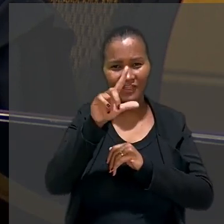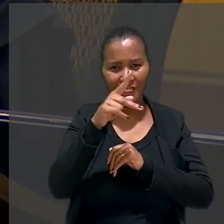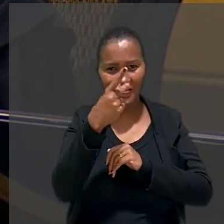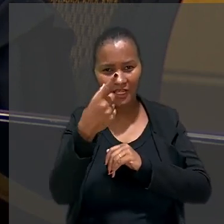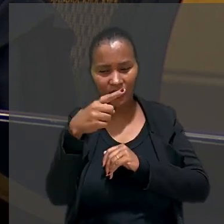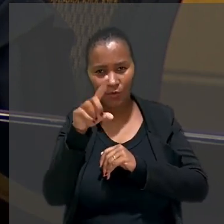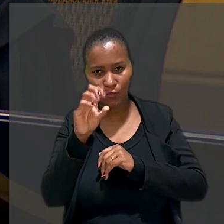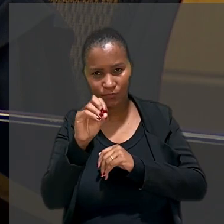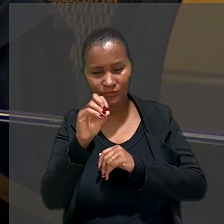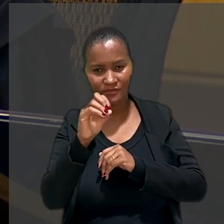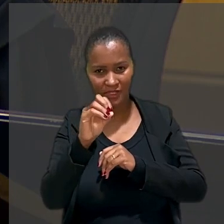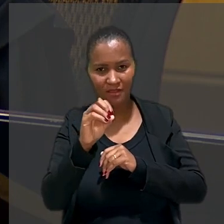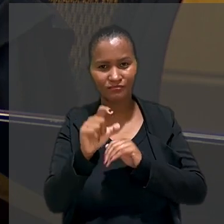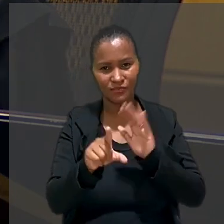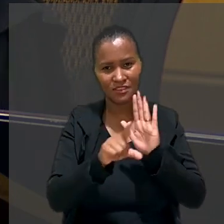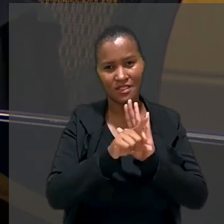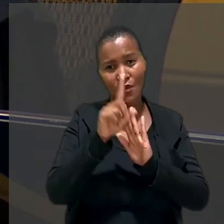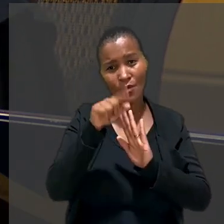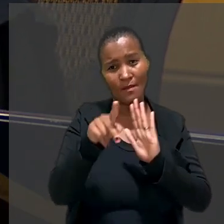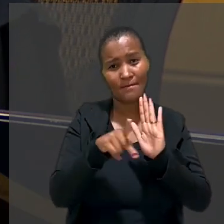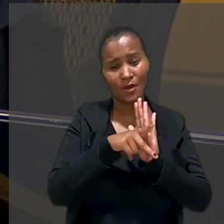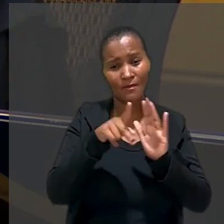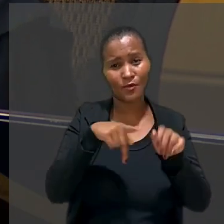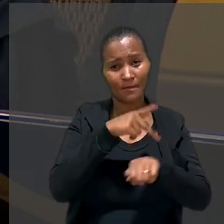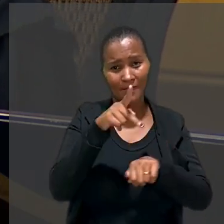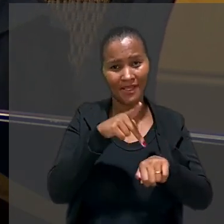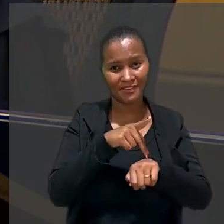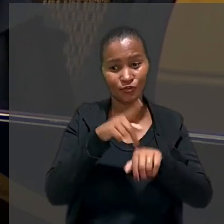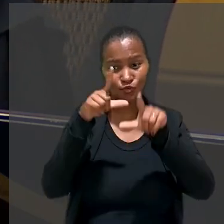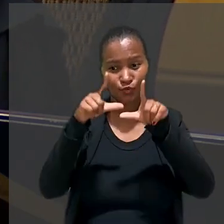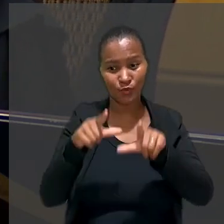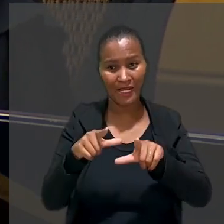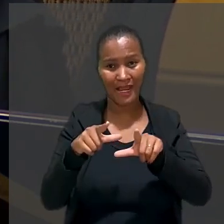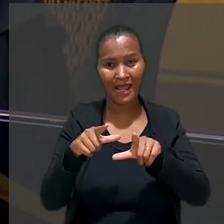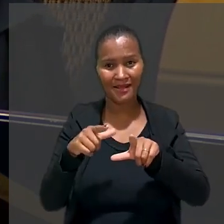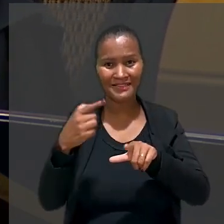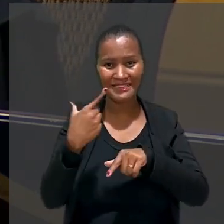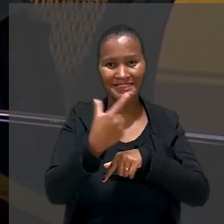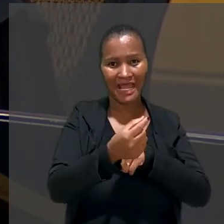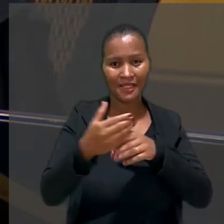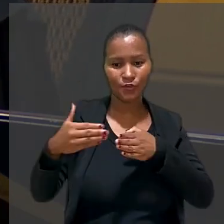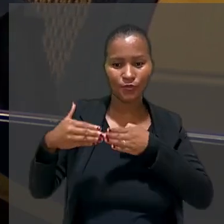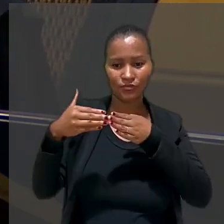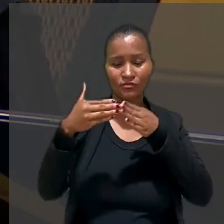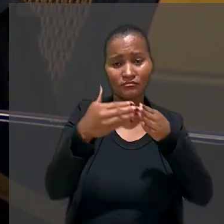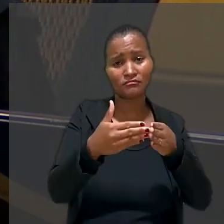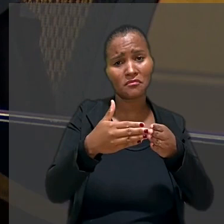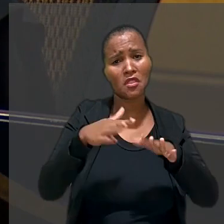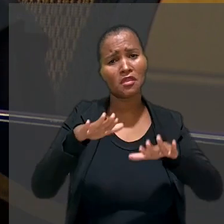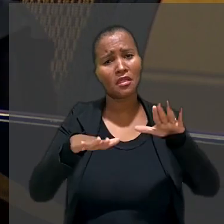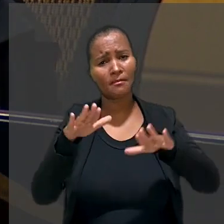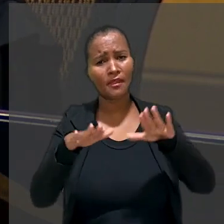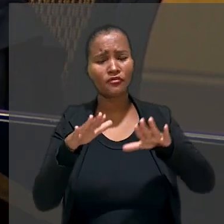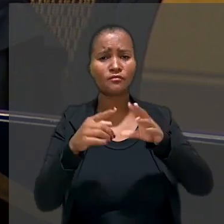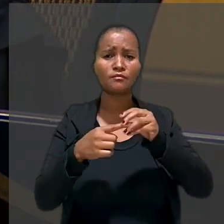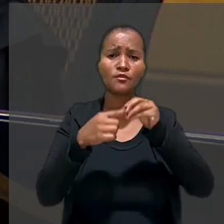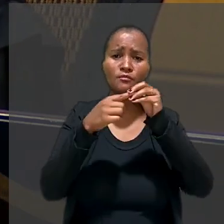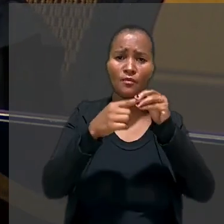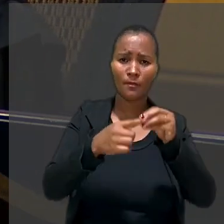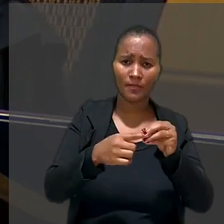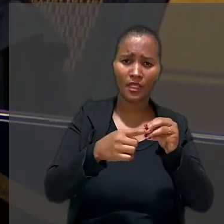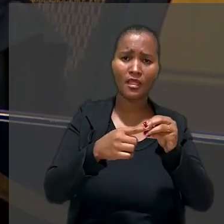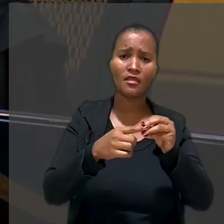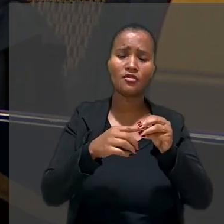pavilhão, segundo o qual a legislação aplicável é a do país da bandeira da embarcação, tem sido relativizado, principalmente